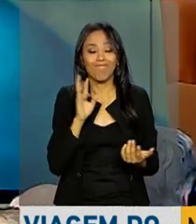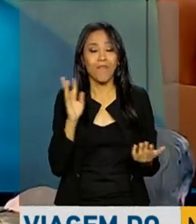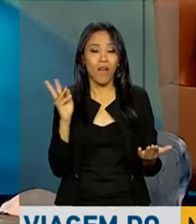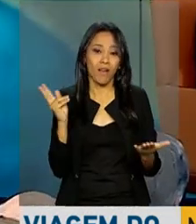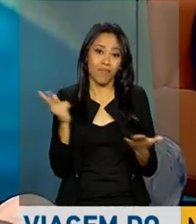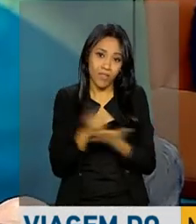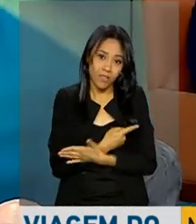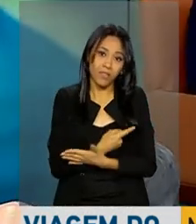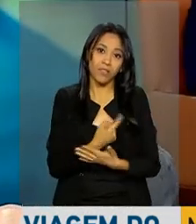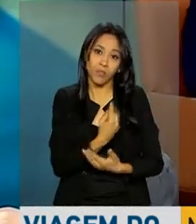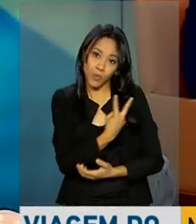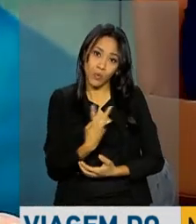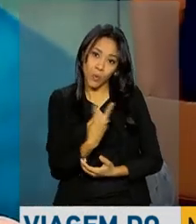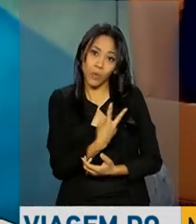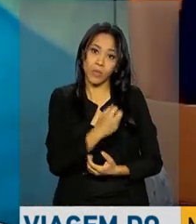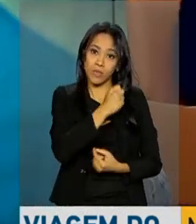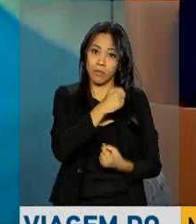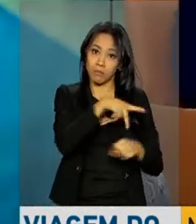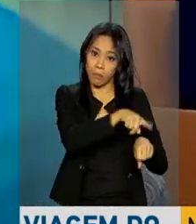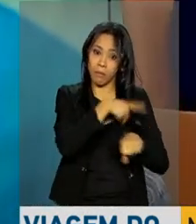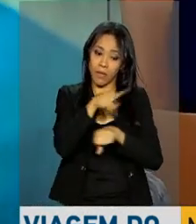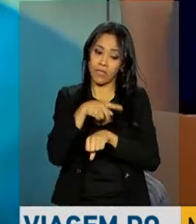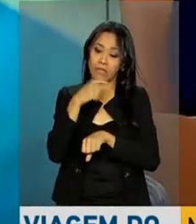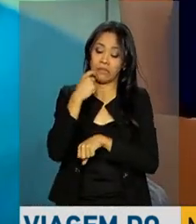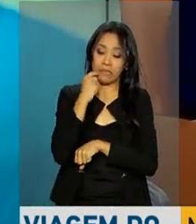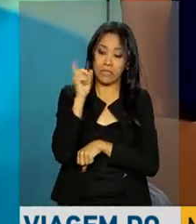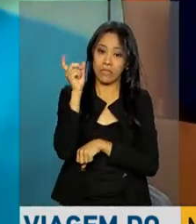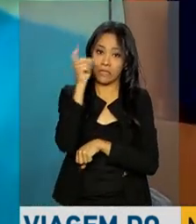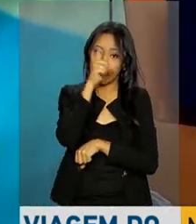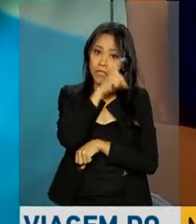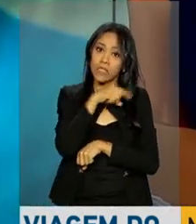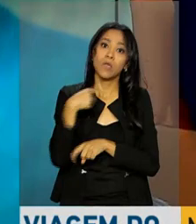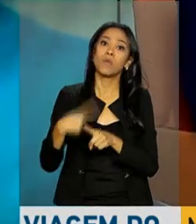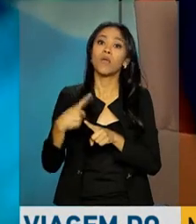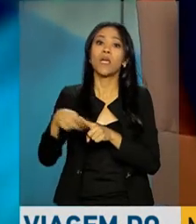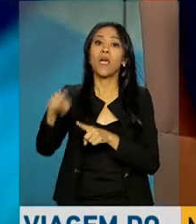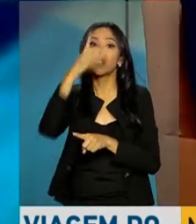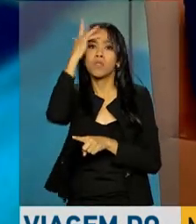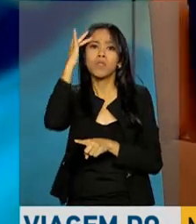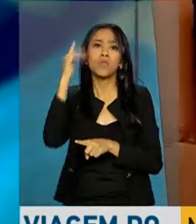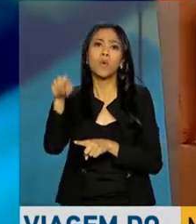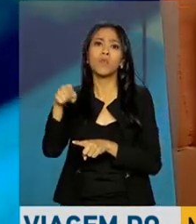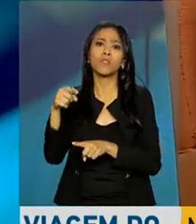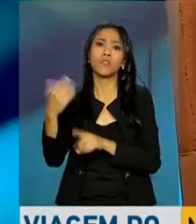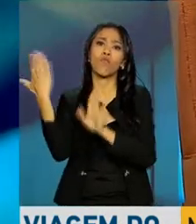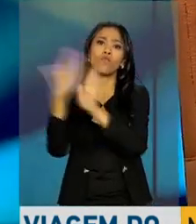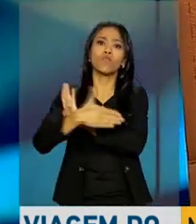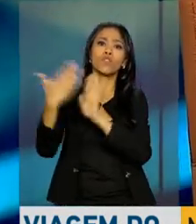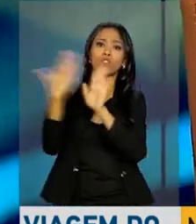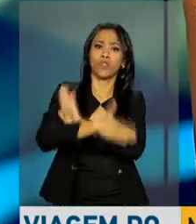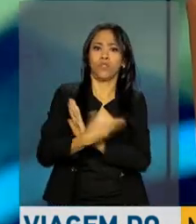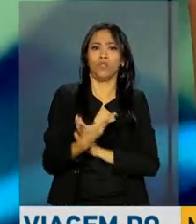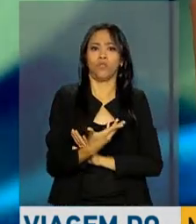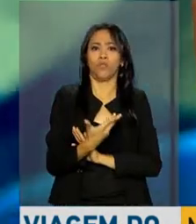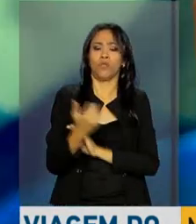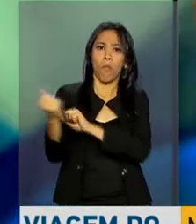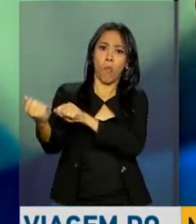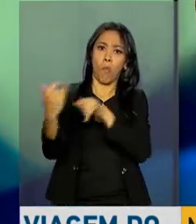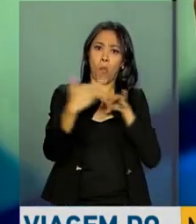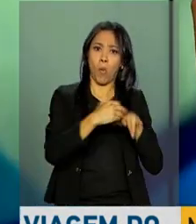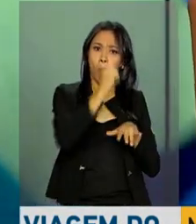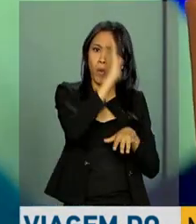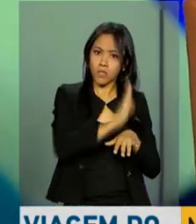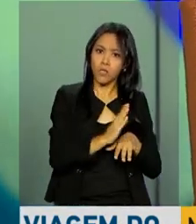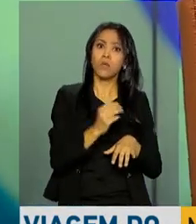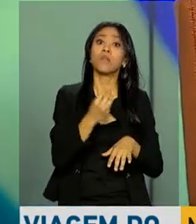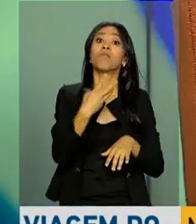para estes dois países um problema sério, que é um problema dos refugiados venezuelanos. Para se ter uma ideia, o Brasil recebeu mais de 30